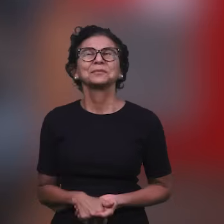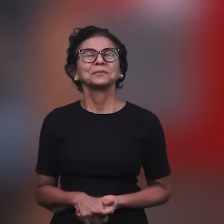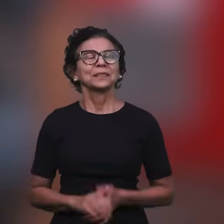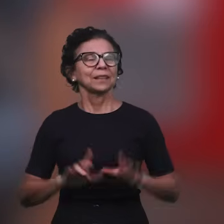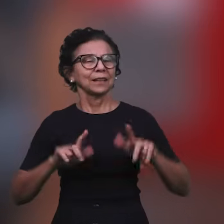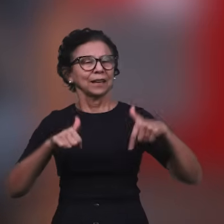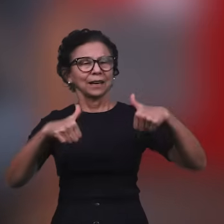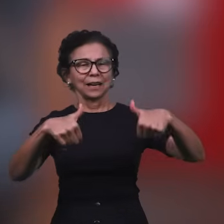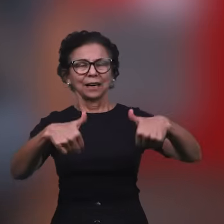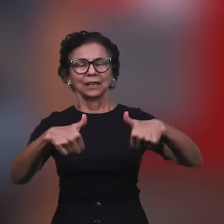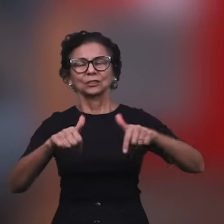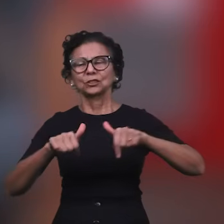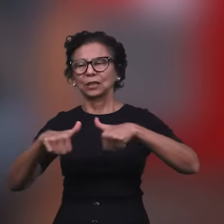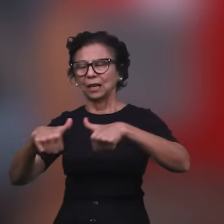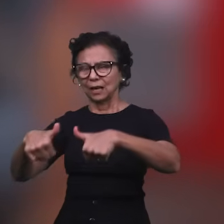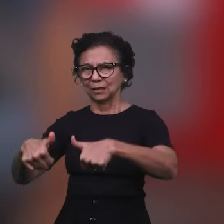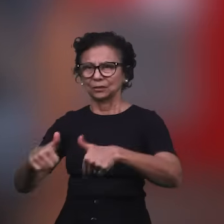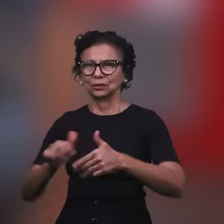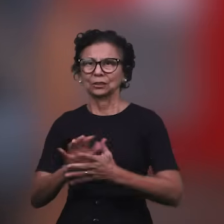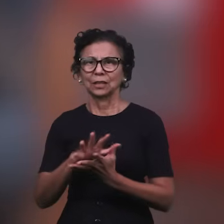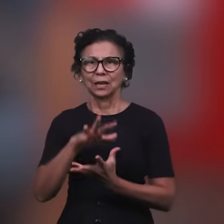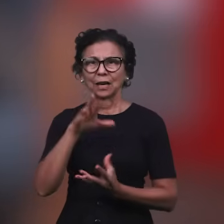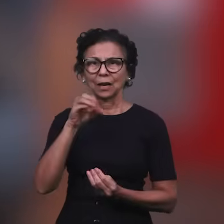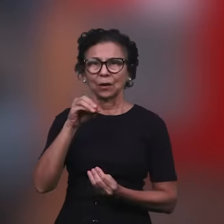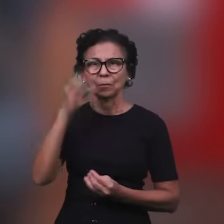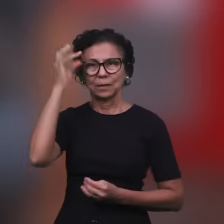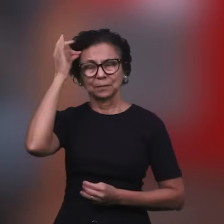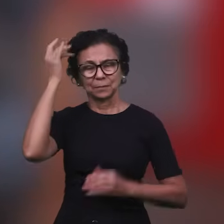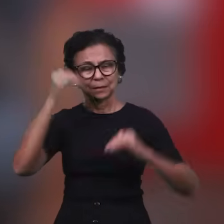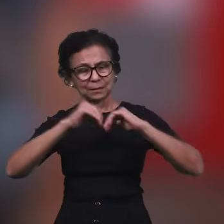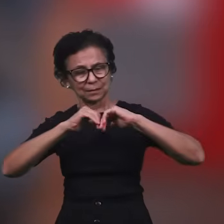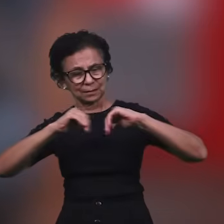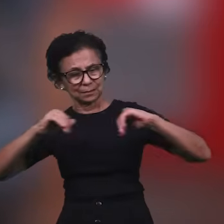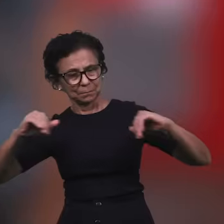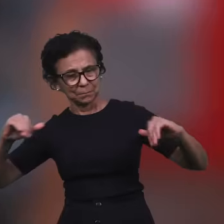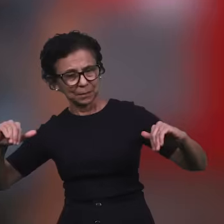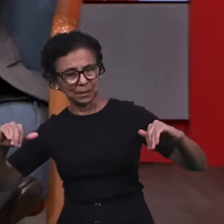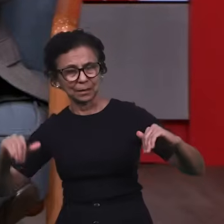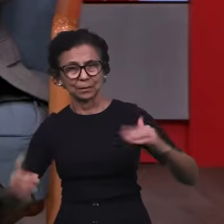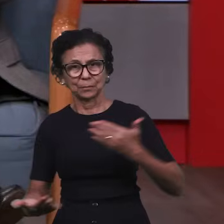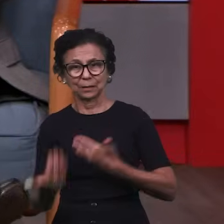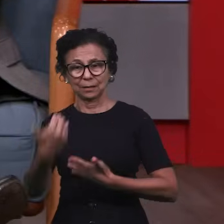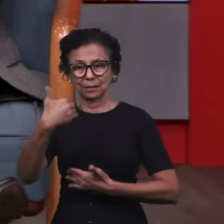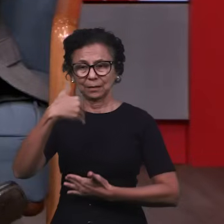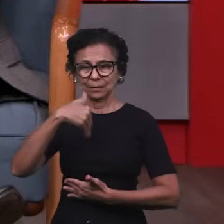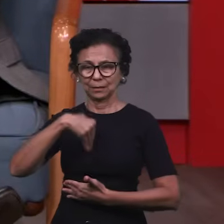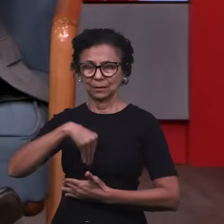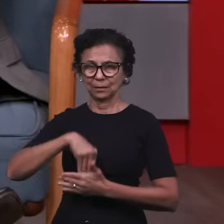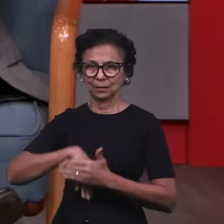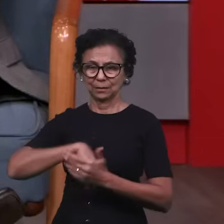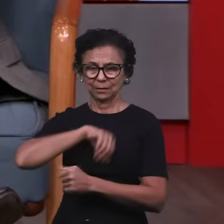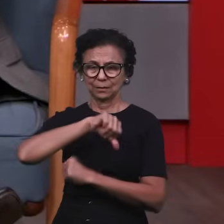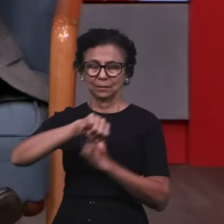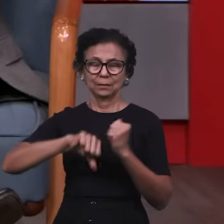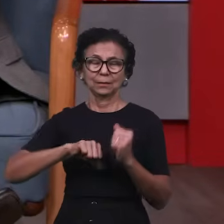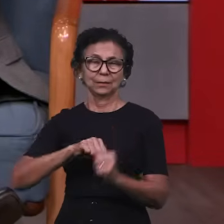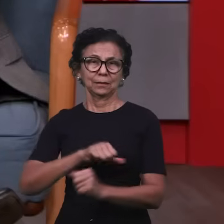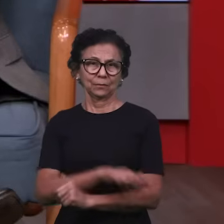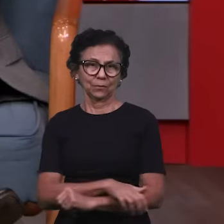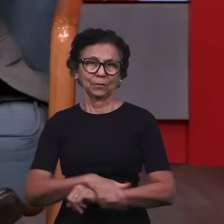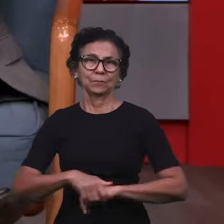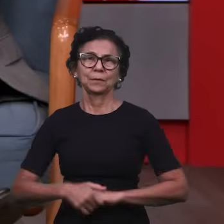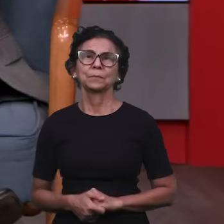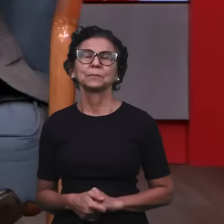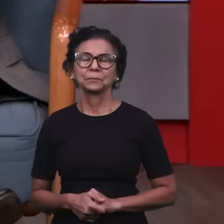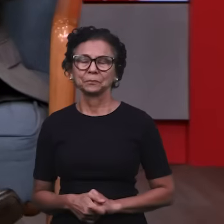vai aonde separa alma e espírito, ela separa isso, então ela entra no interior. Então, essa é a palavra